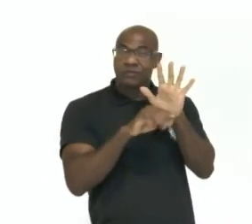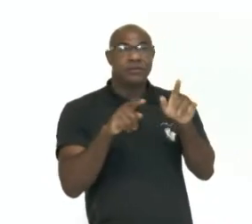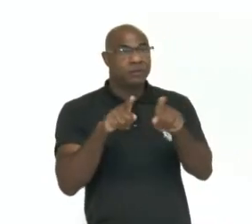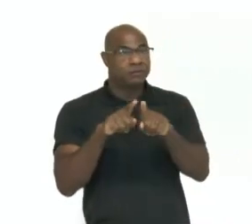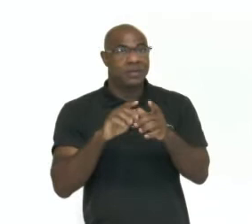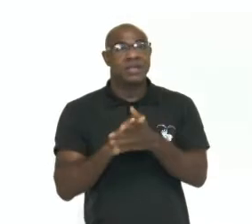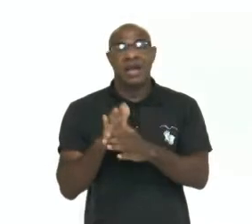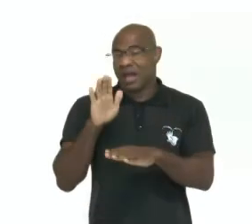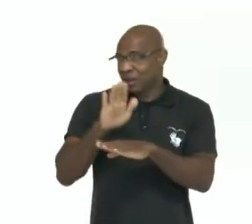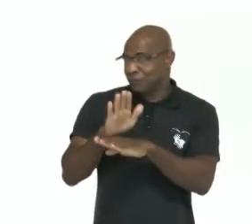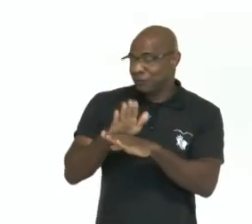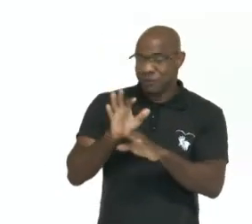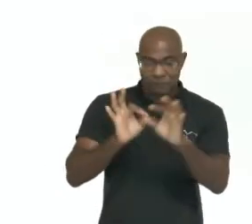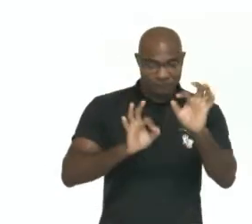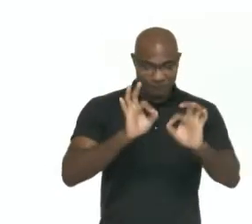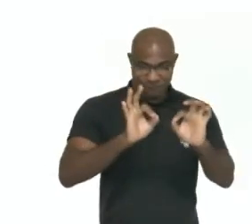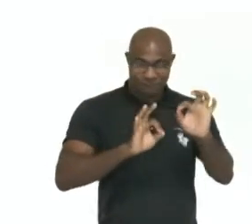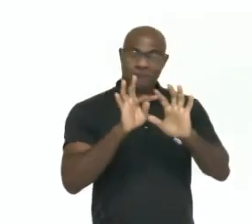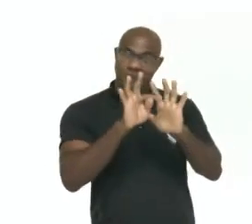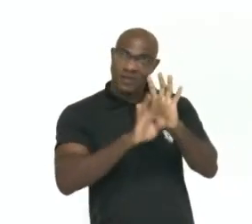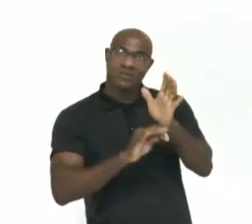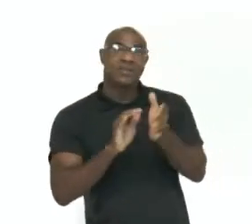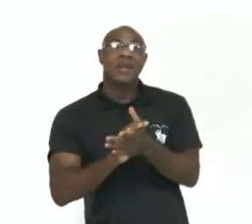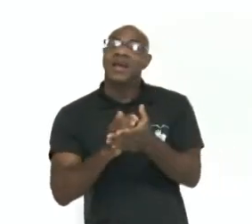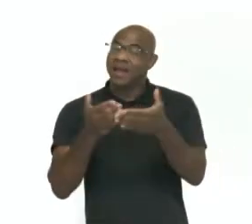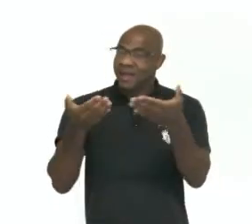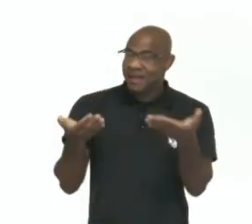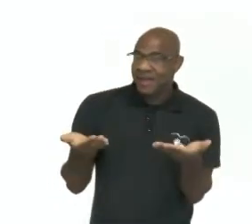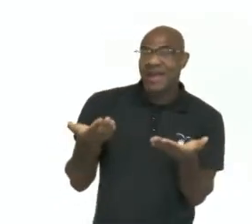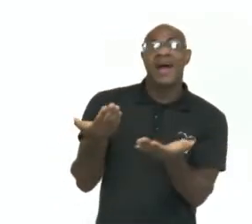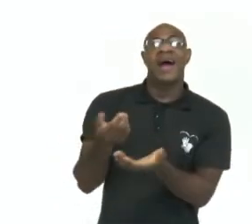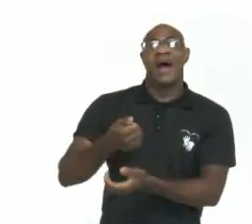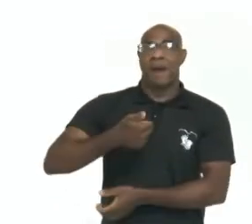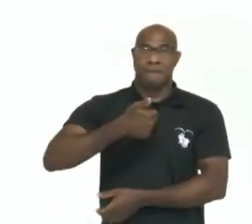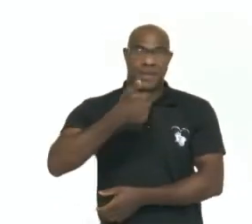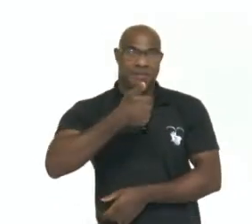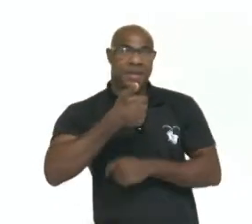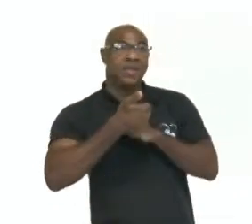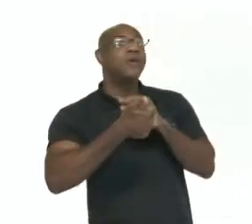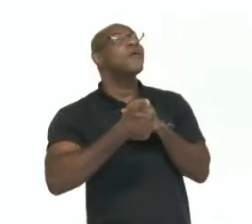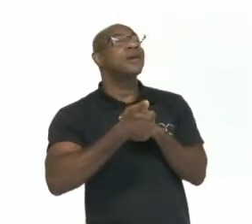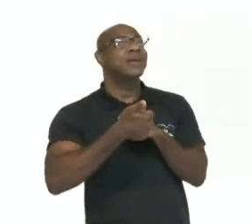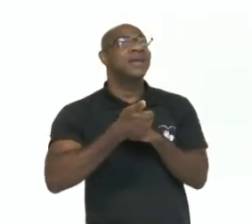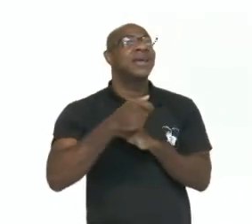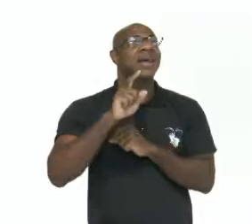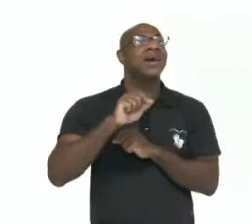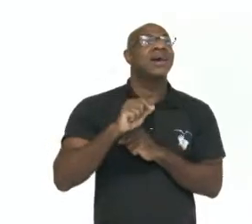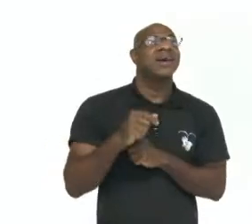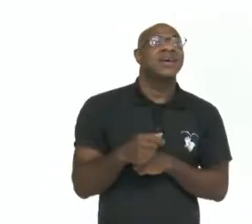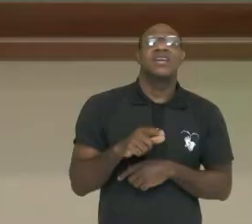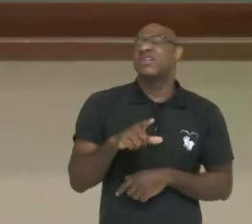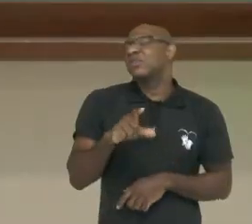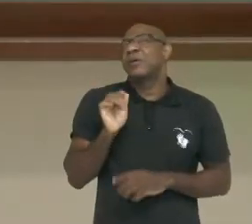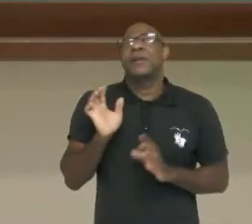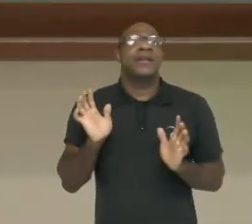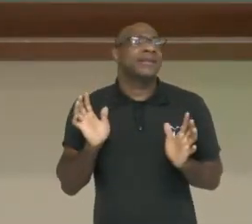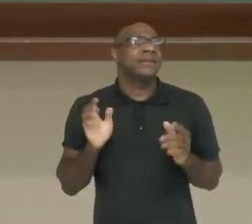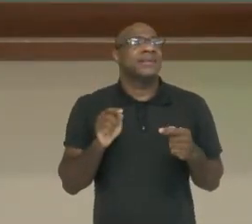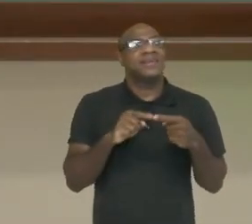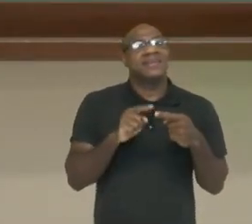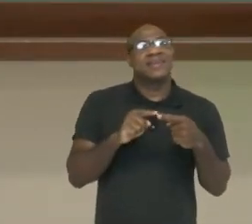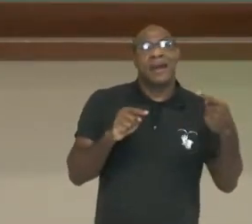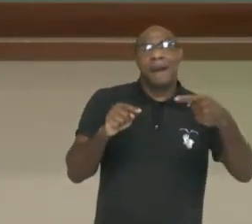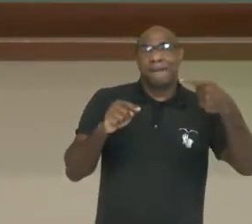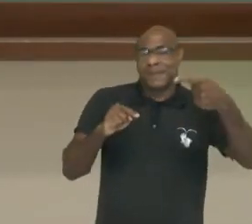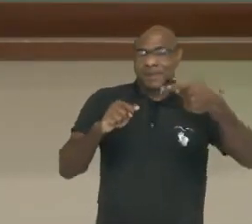construção total de um texto. A primeira coerência que tem aqui, eu coloquei, na verdade, eu escolhi Eu escolhi aqui